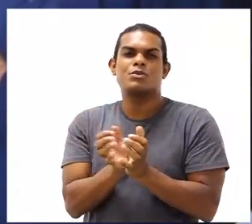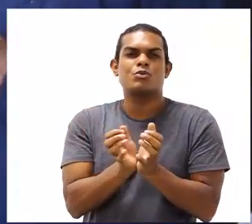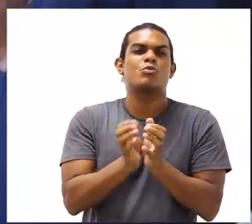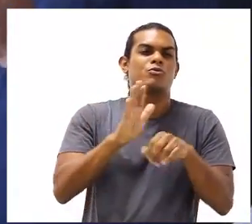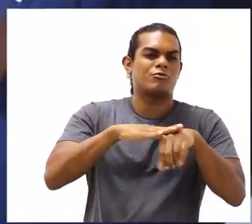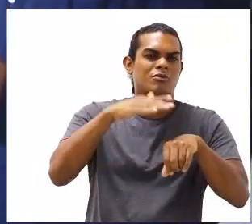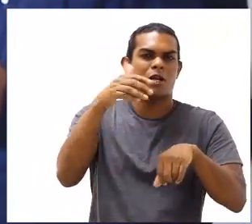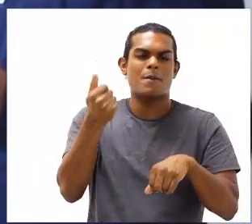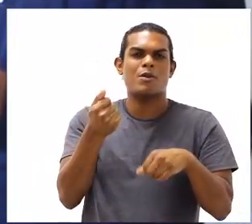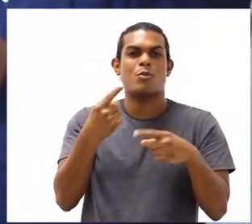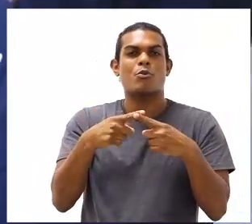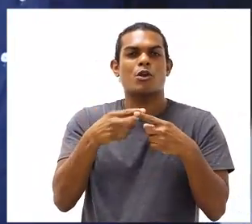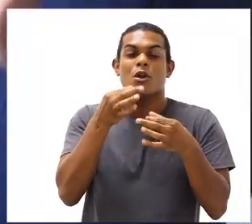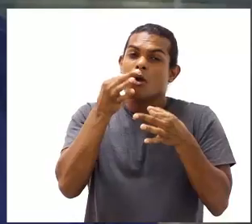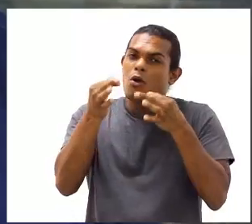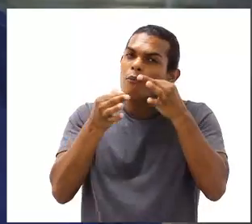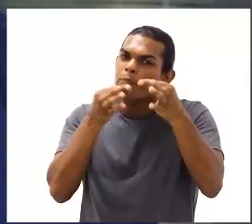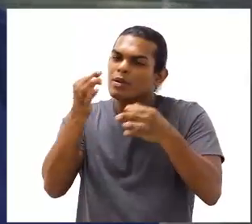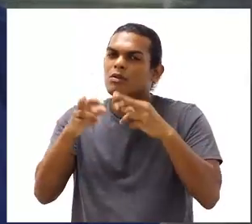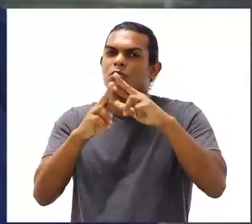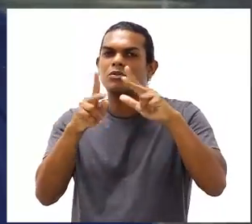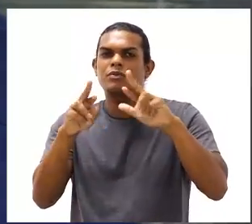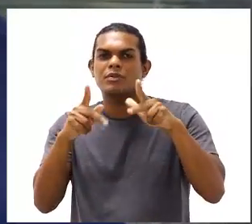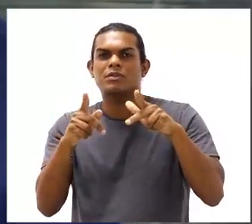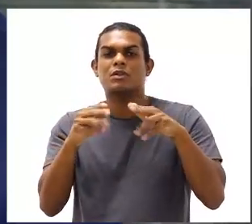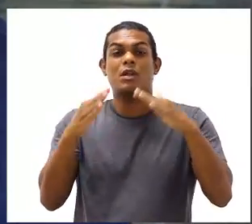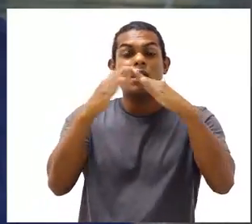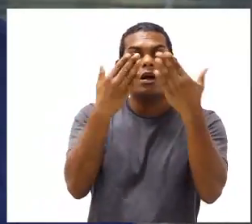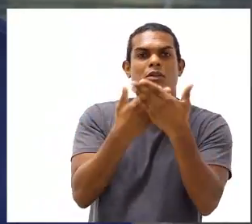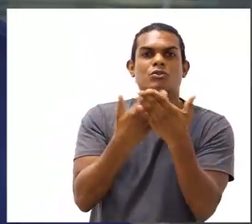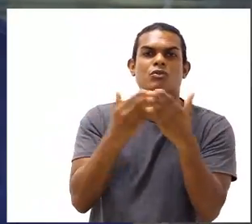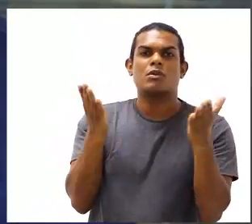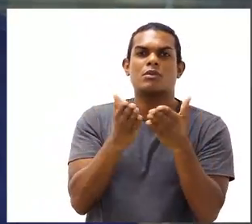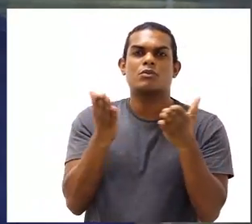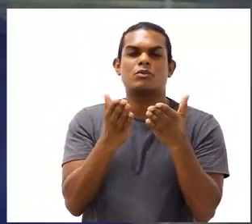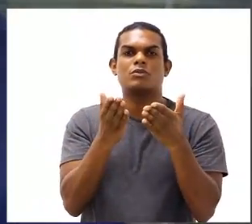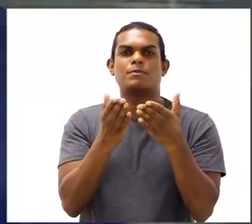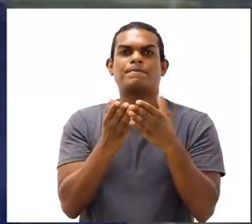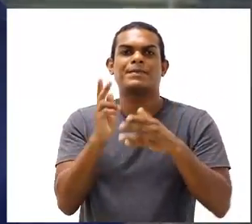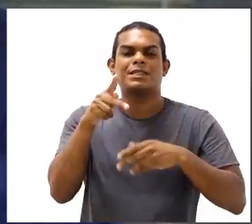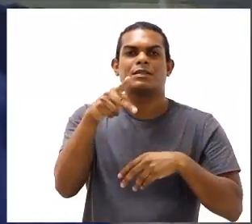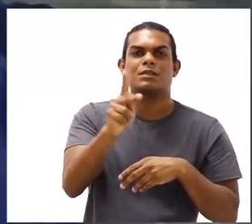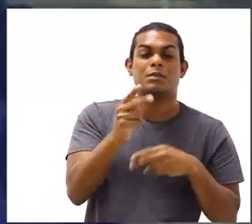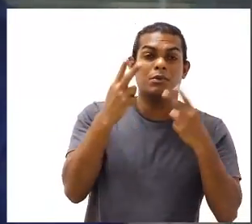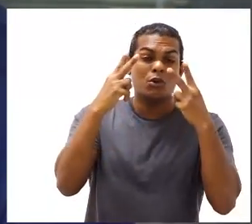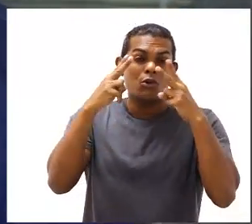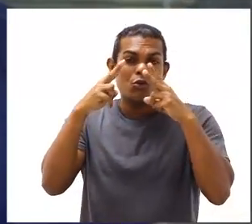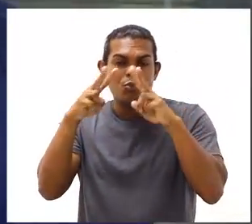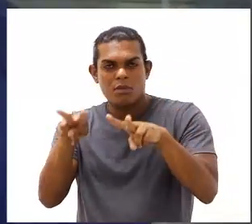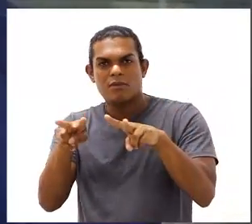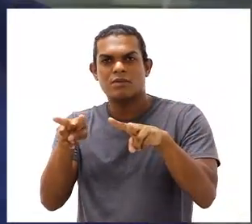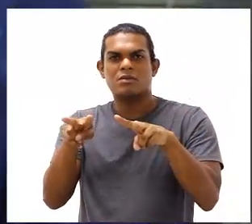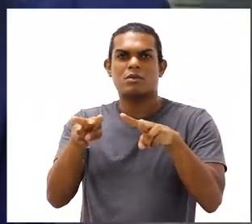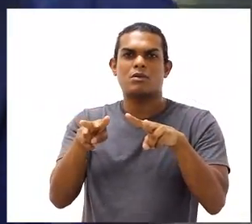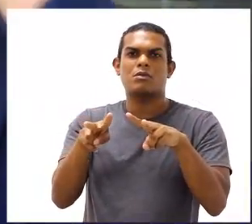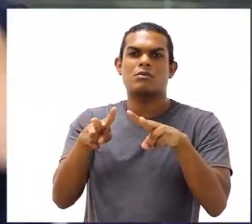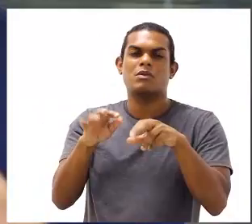rico. As instituições de ensino, cada vez mais, ela tem que ser com uma visão multidisciplinar. Não existe mais aquele